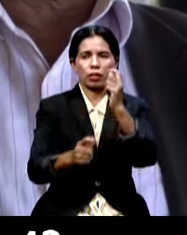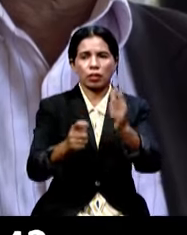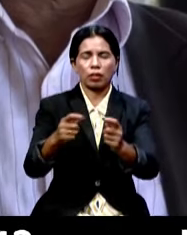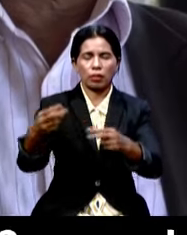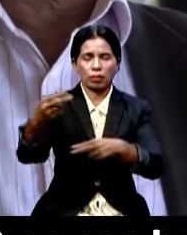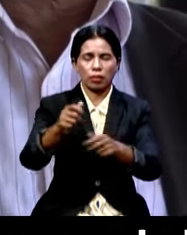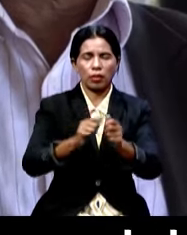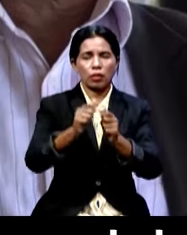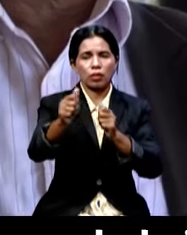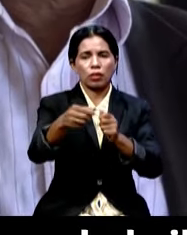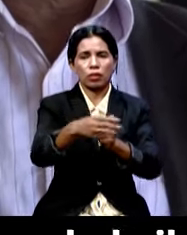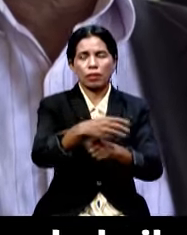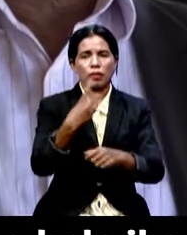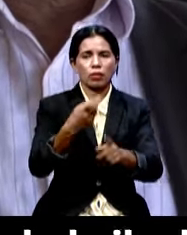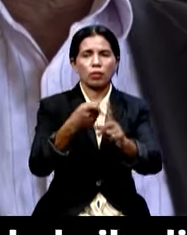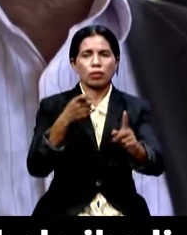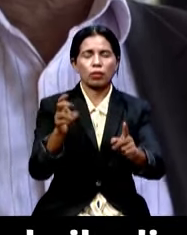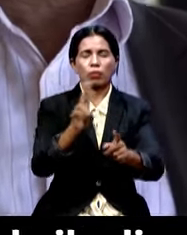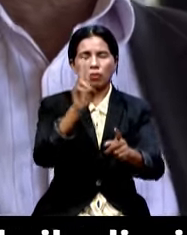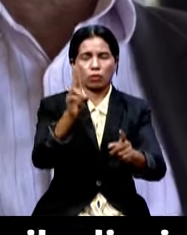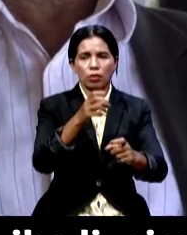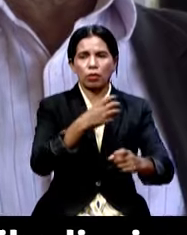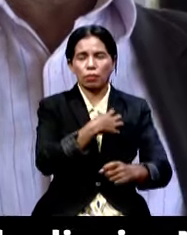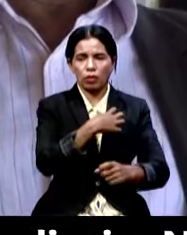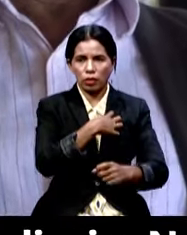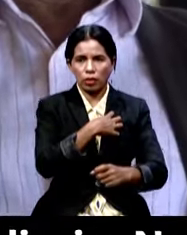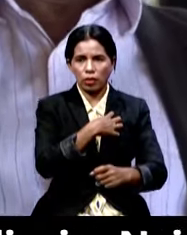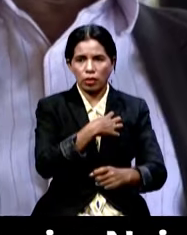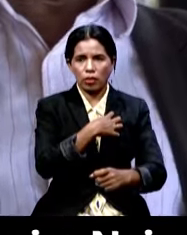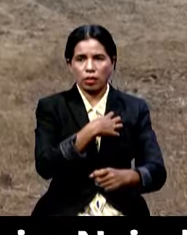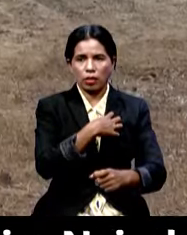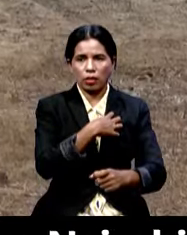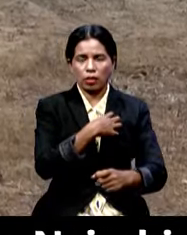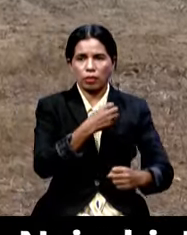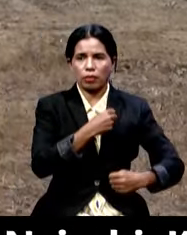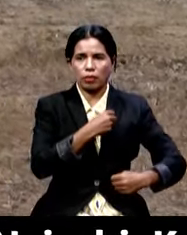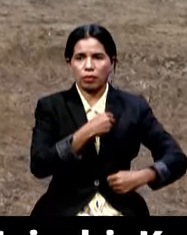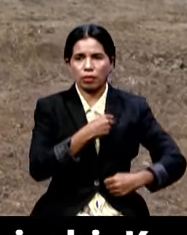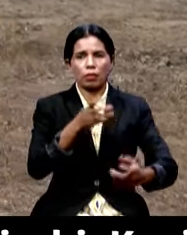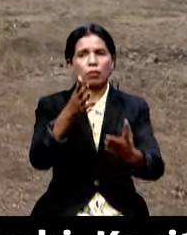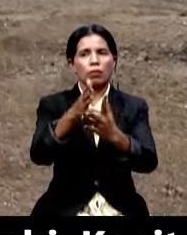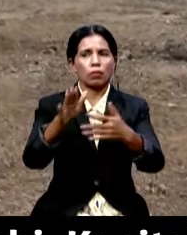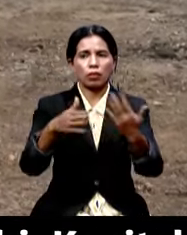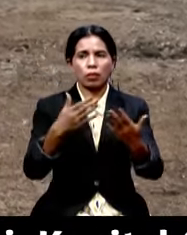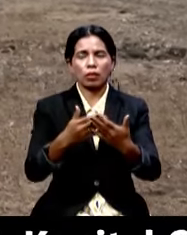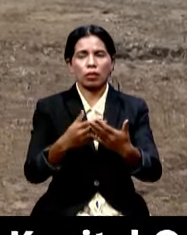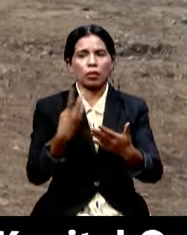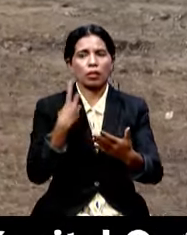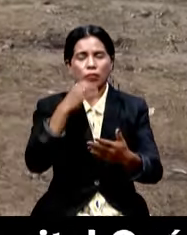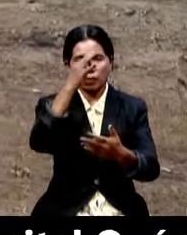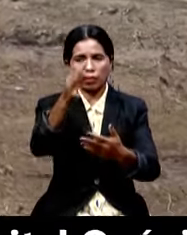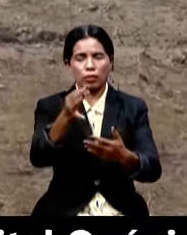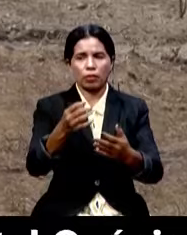sukat ame mai uza ho porsa polisi militar tu no to kata laya ne aba